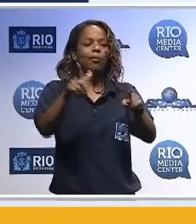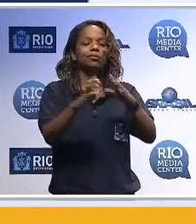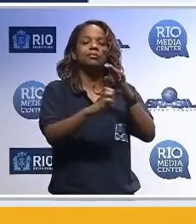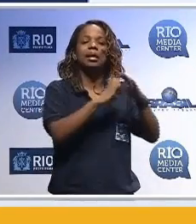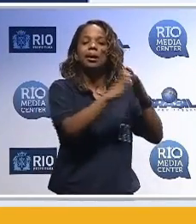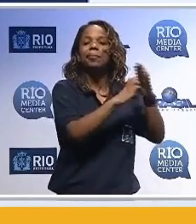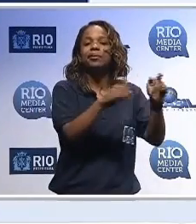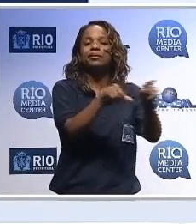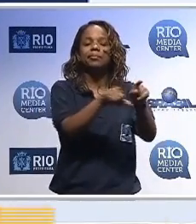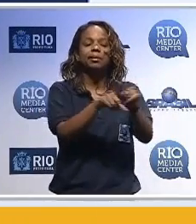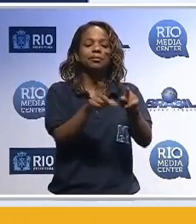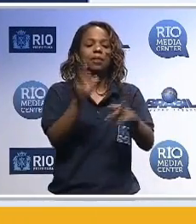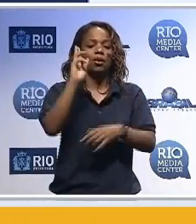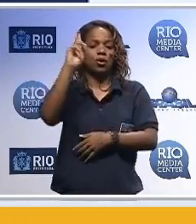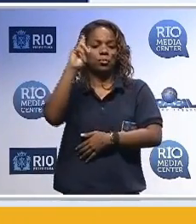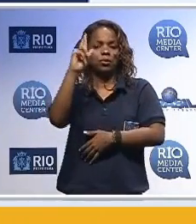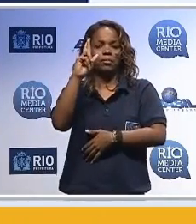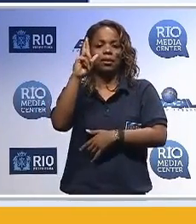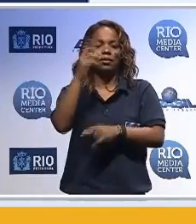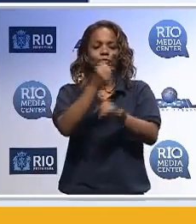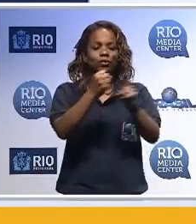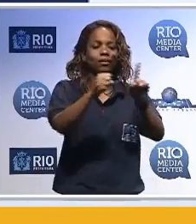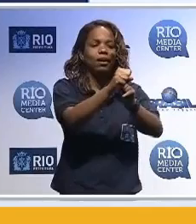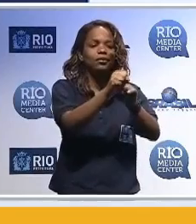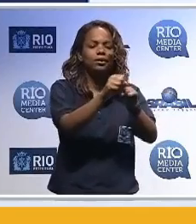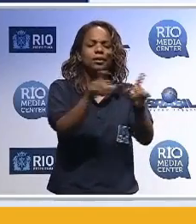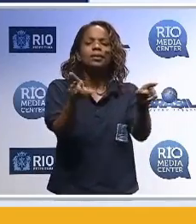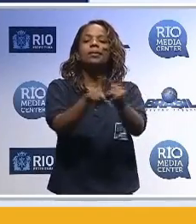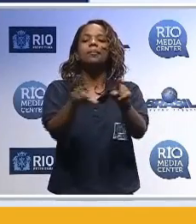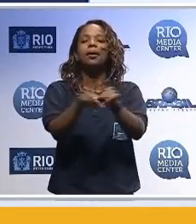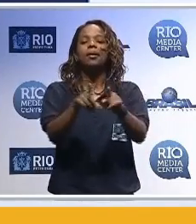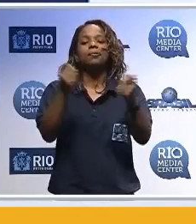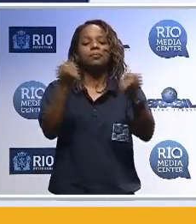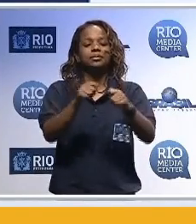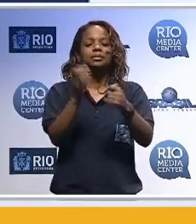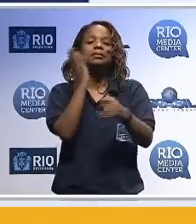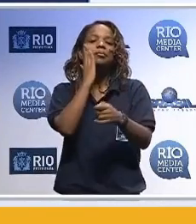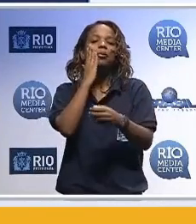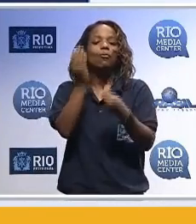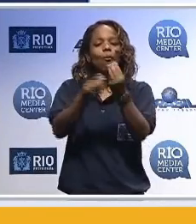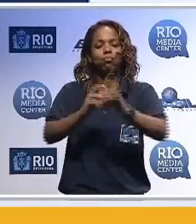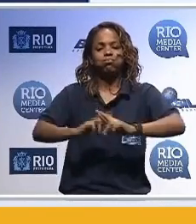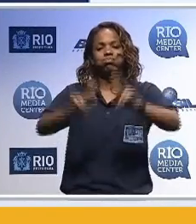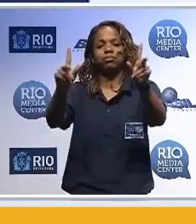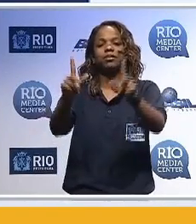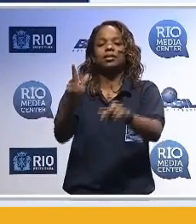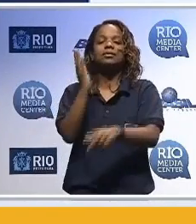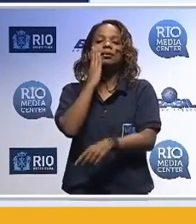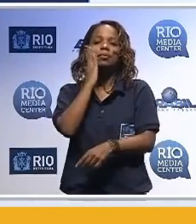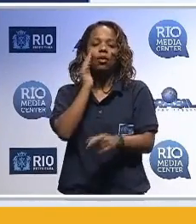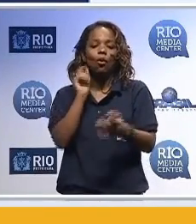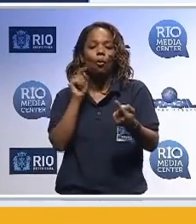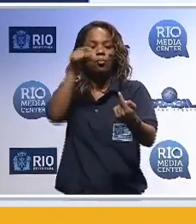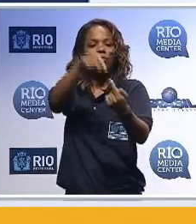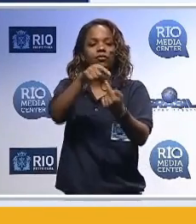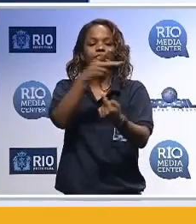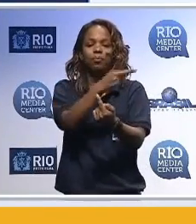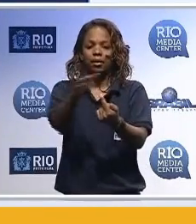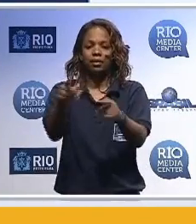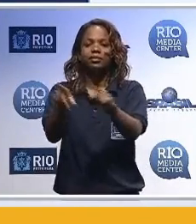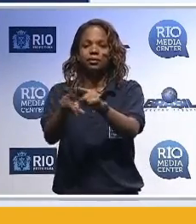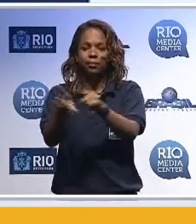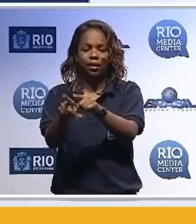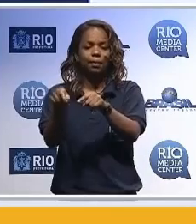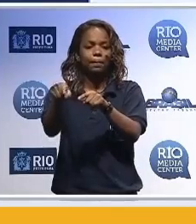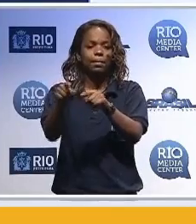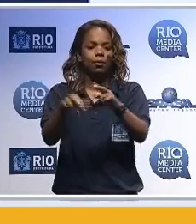que, além de uma responsabilidade social, isso traz um diferencial competitivo para eles, porque eu acho que isso é importante, a nossa